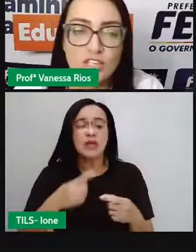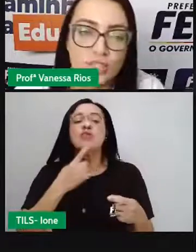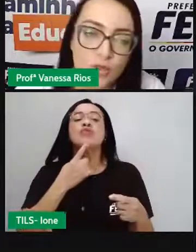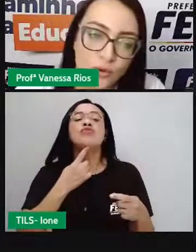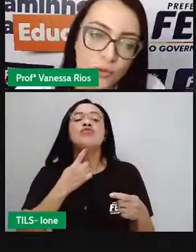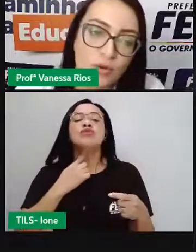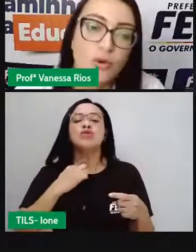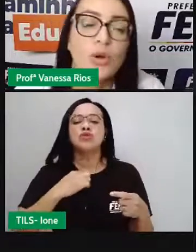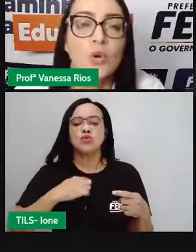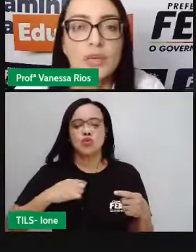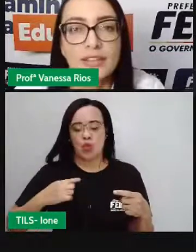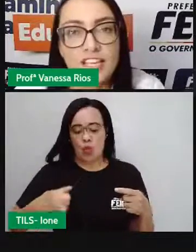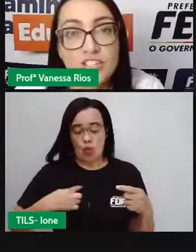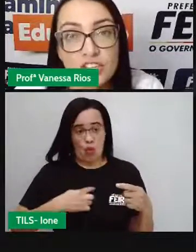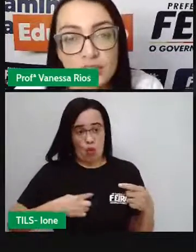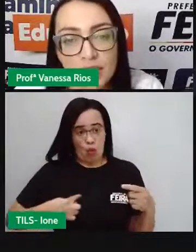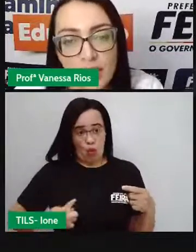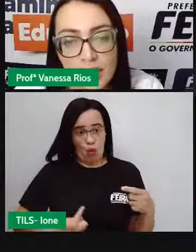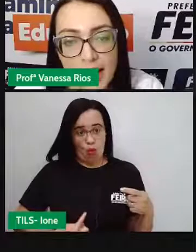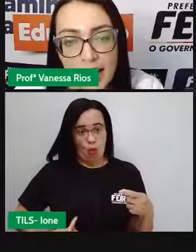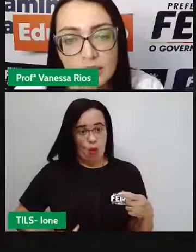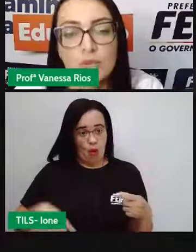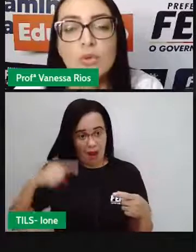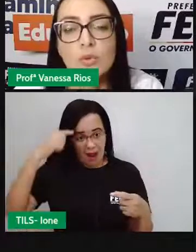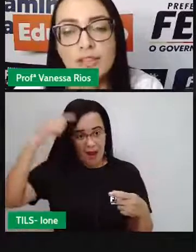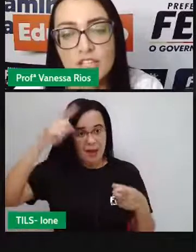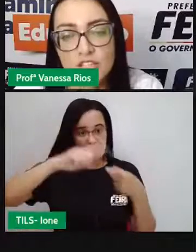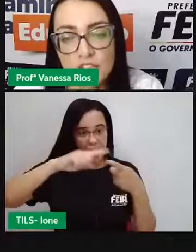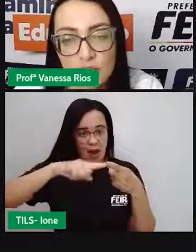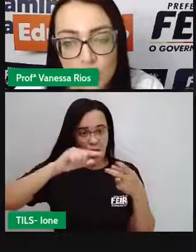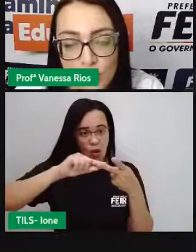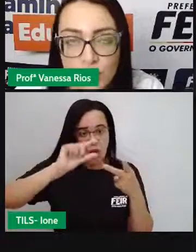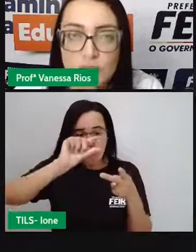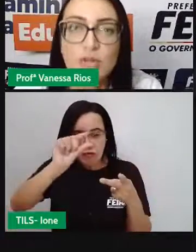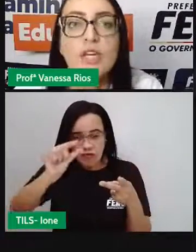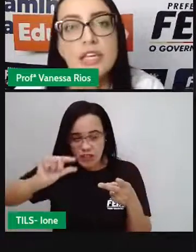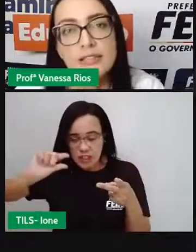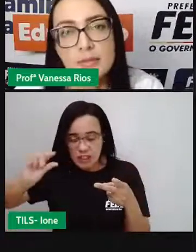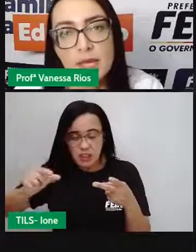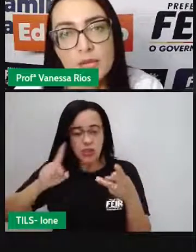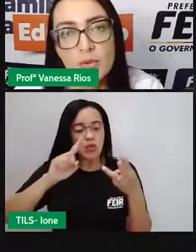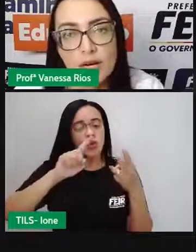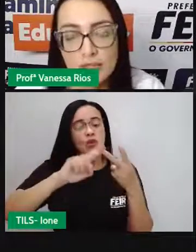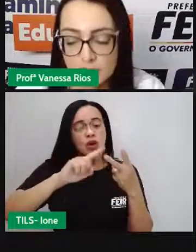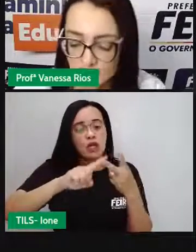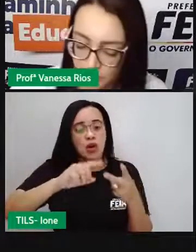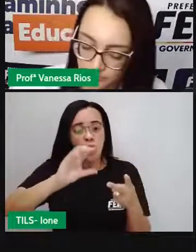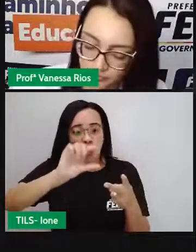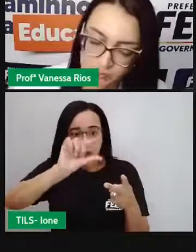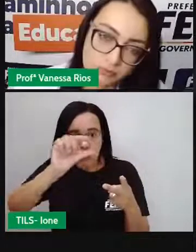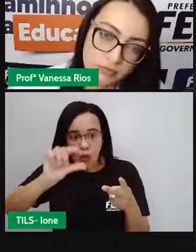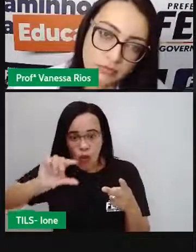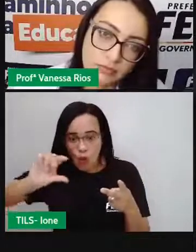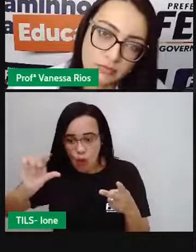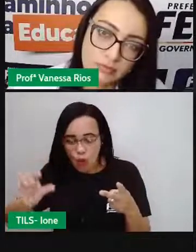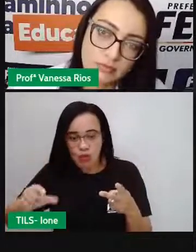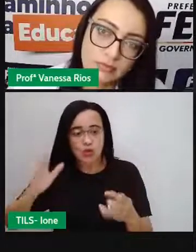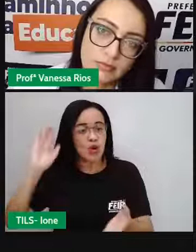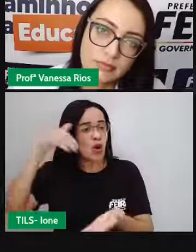o estômago, o intestino delgado, o intestino grosso e também o ânus.